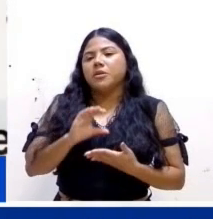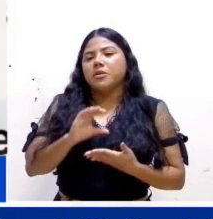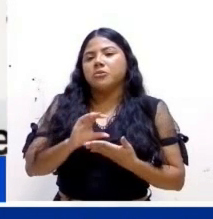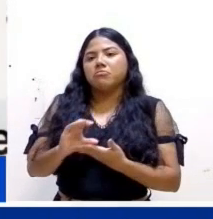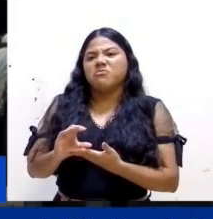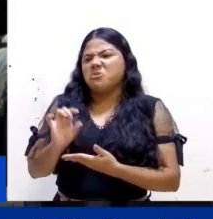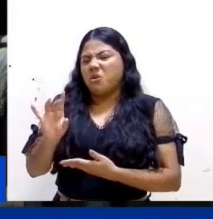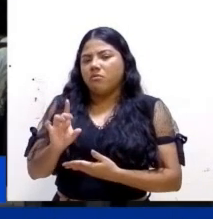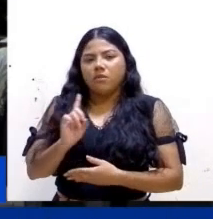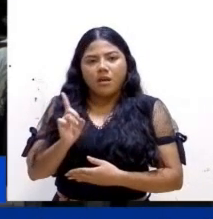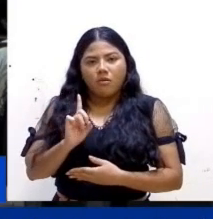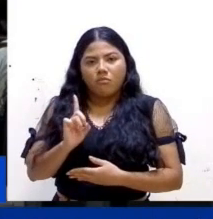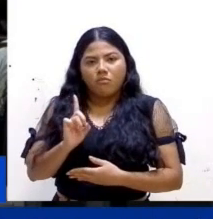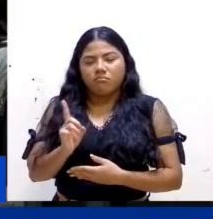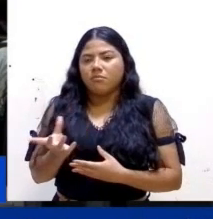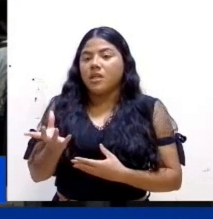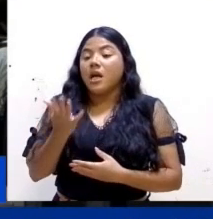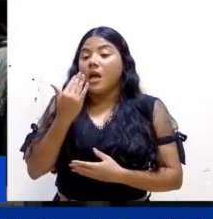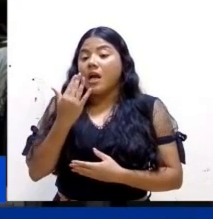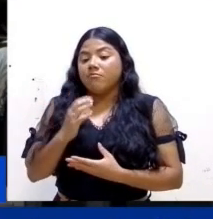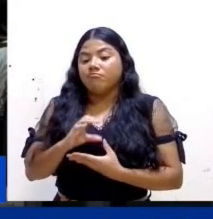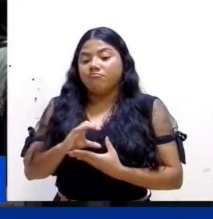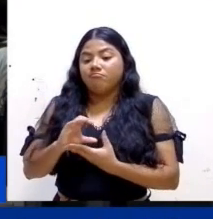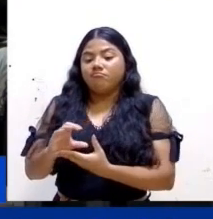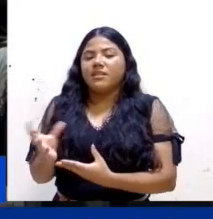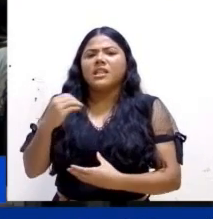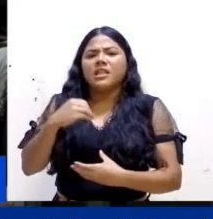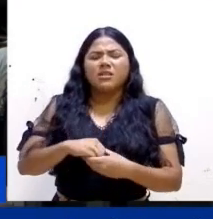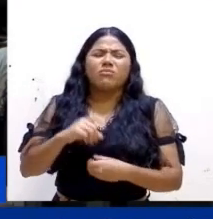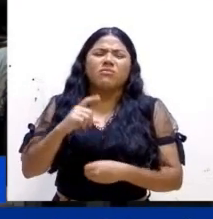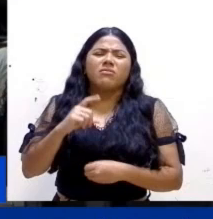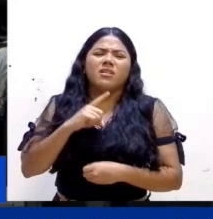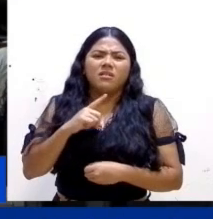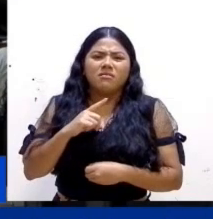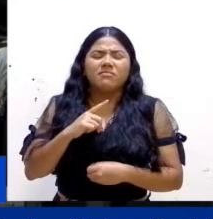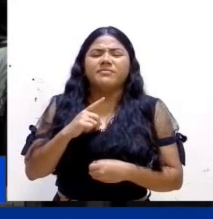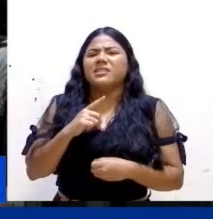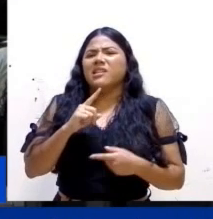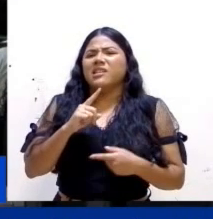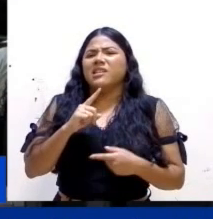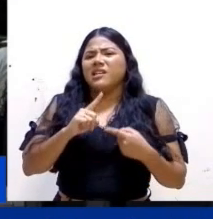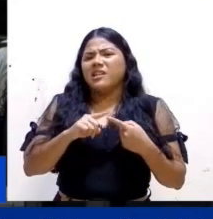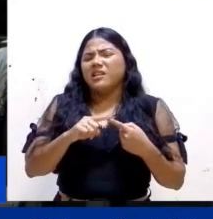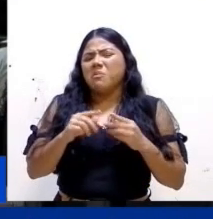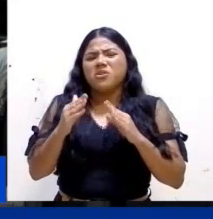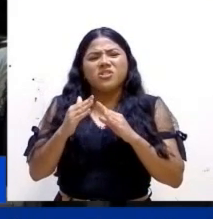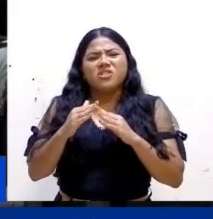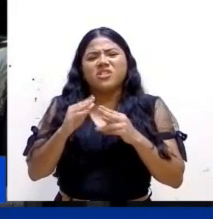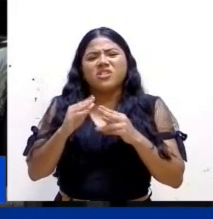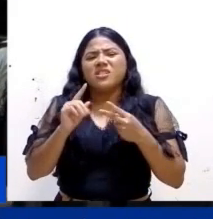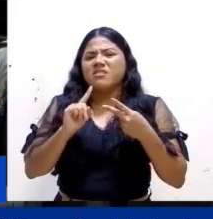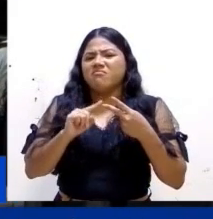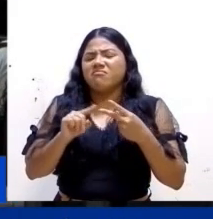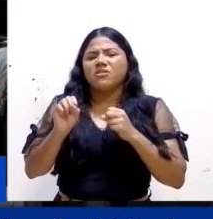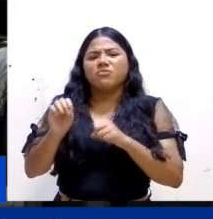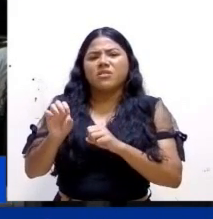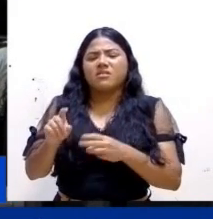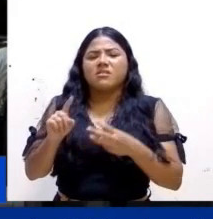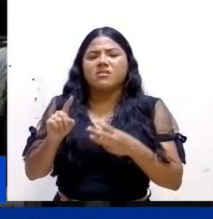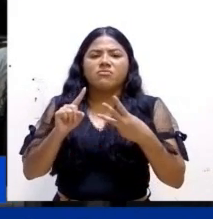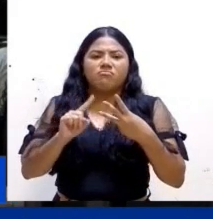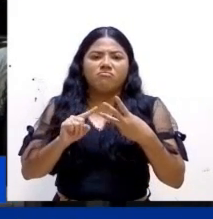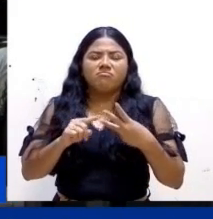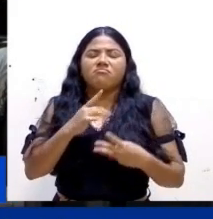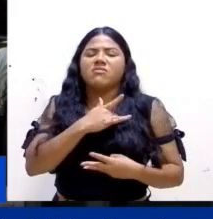recursos necessários à alimentação, devendo abranger também os custos como moradia, vestuário, educação, saúde,